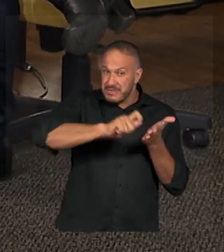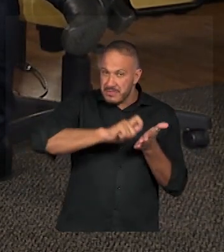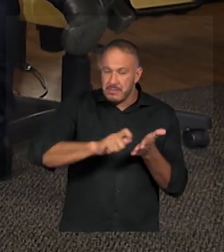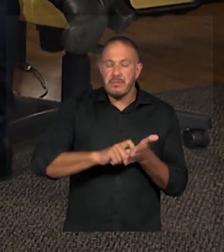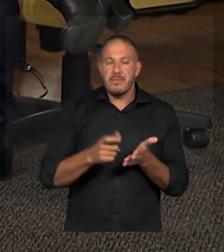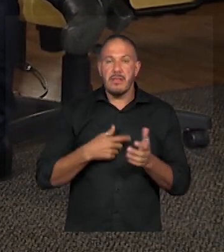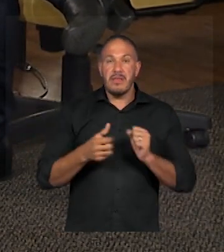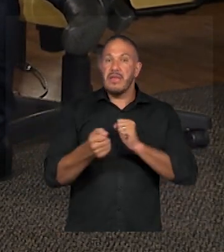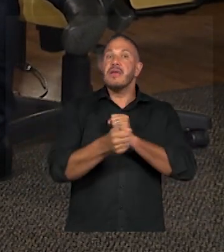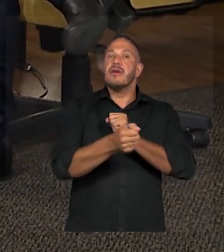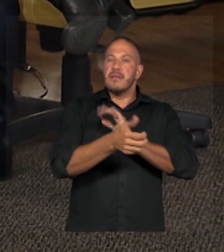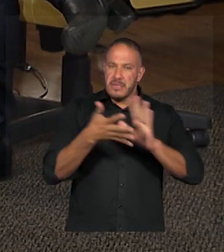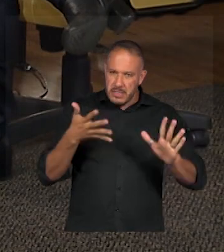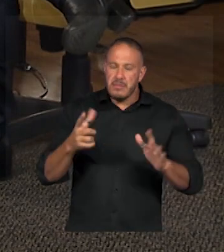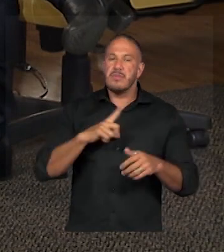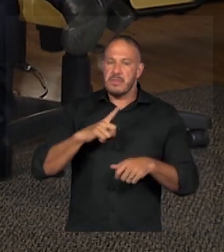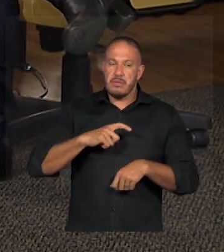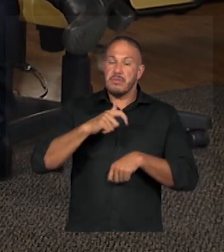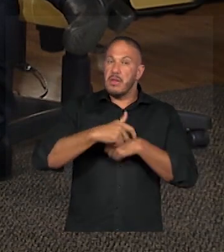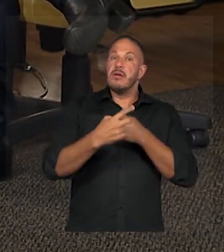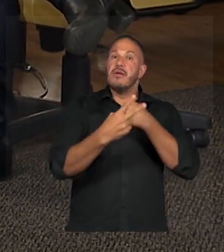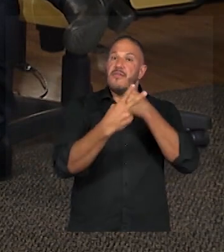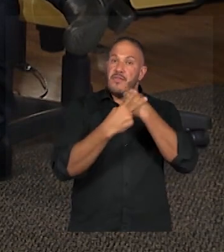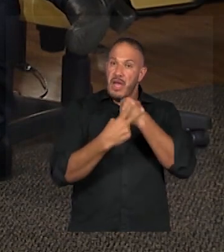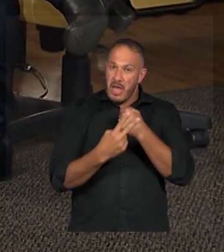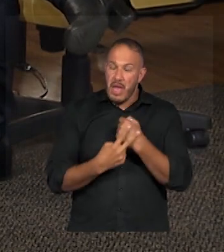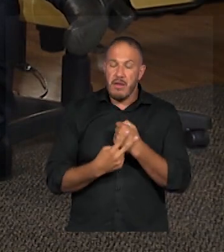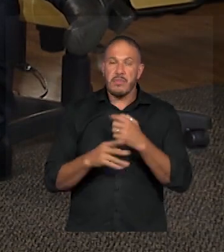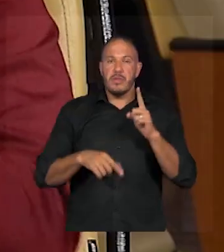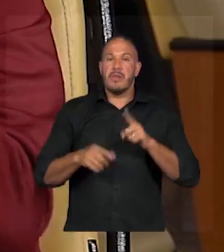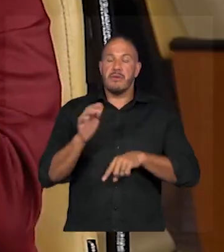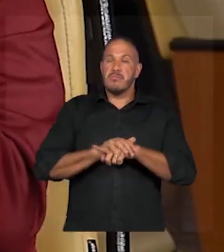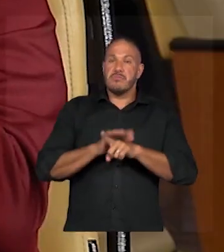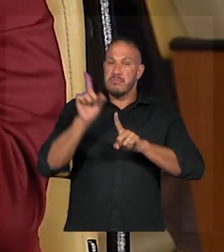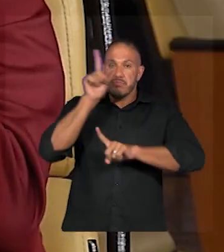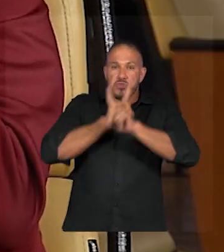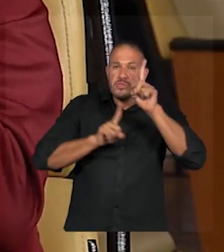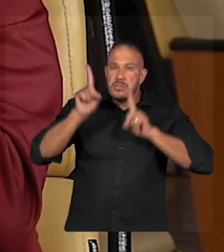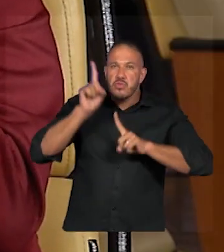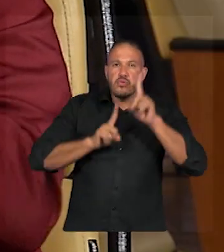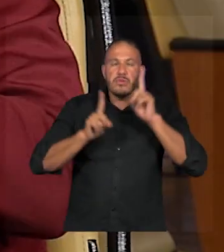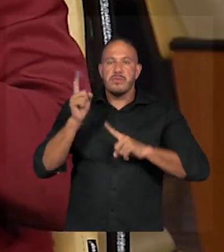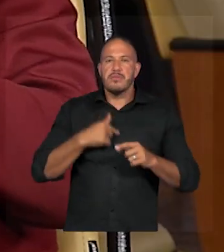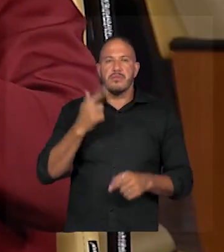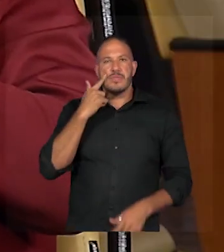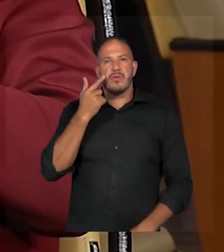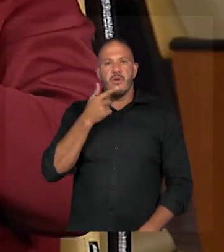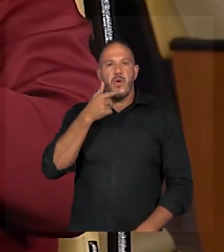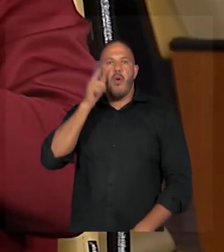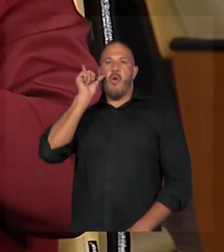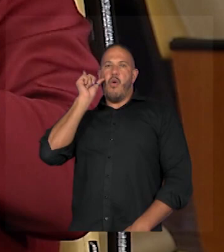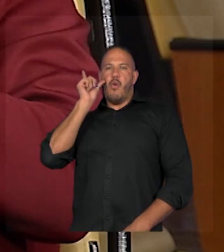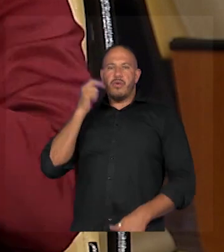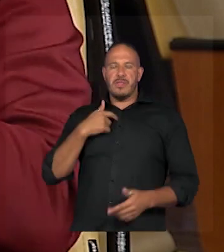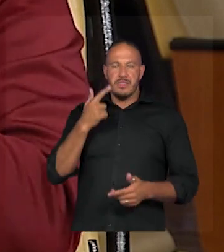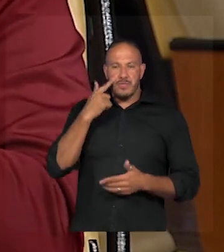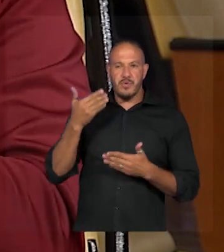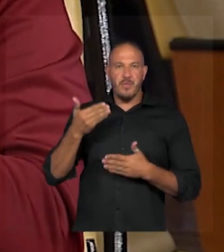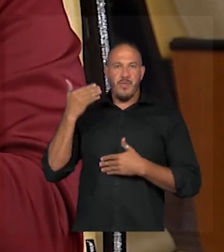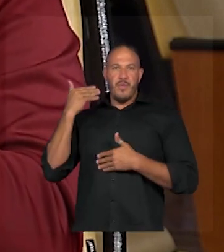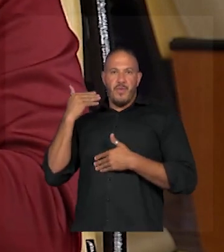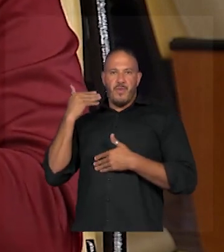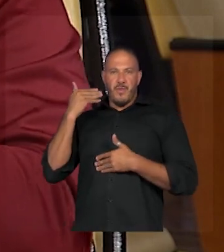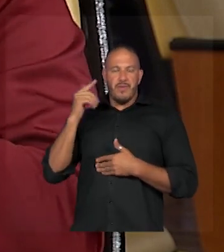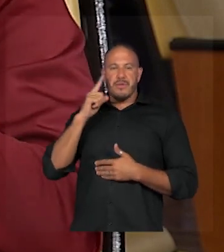tem. Em Libras, eles têm tempos verbais, é muito no gestual. Então, o ontem, dá um passo para trás, um passo